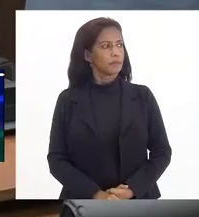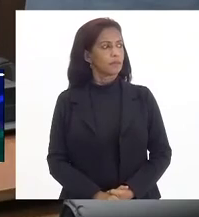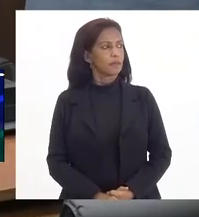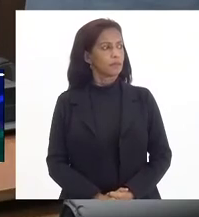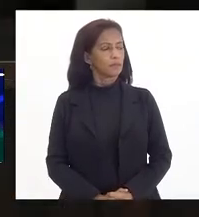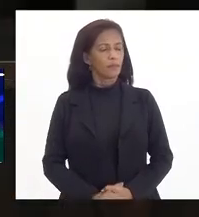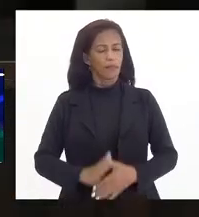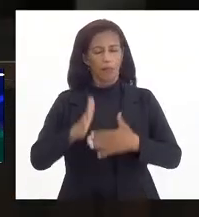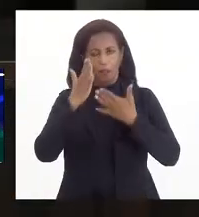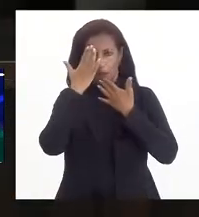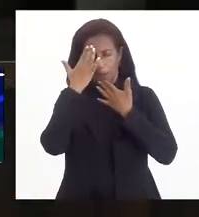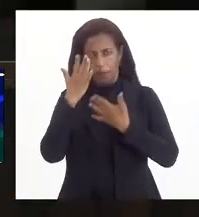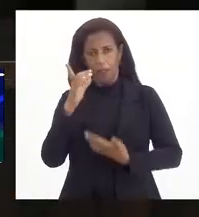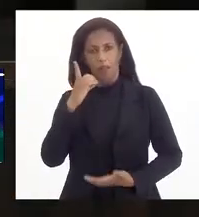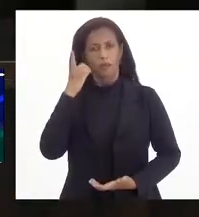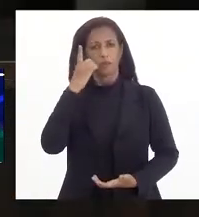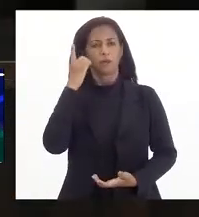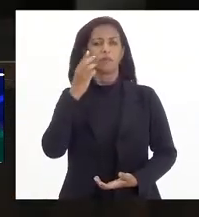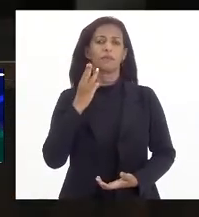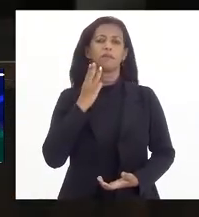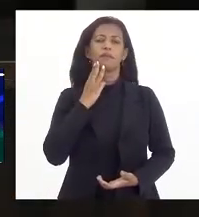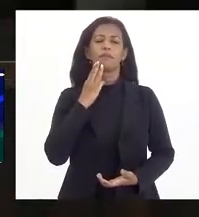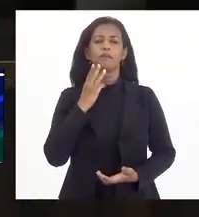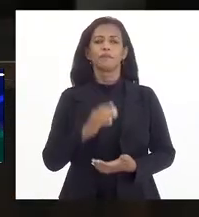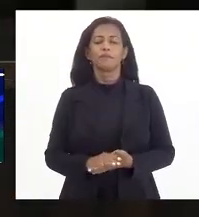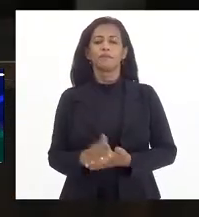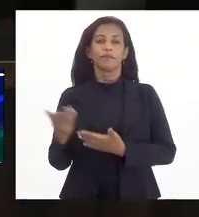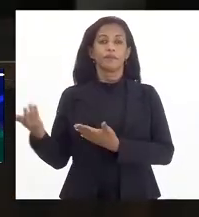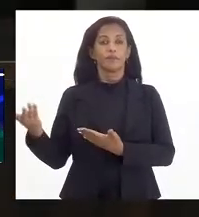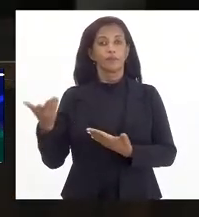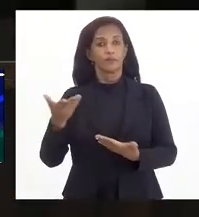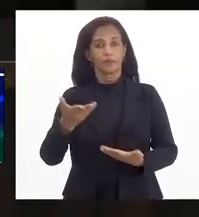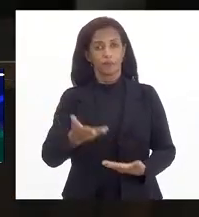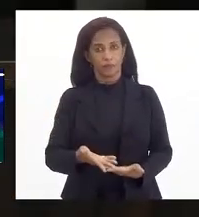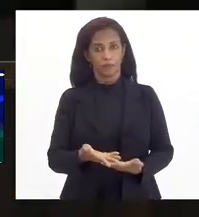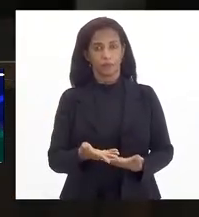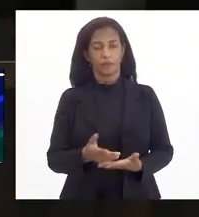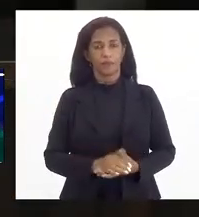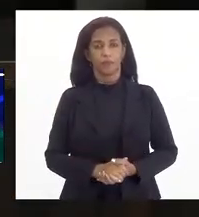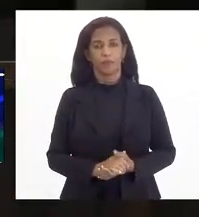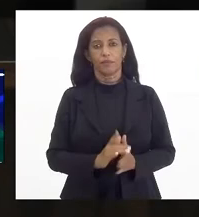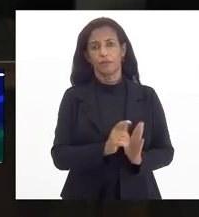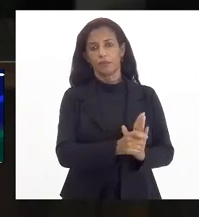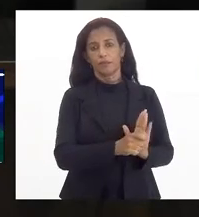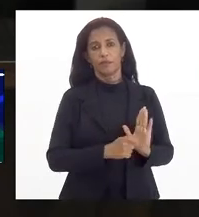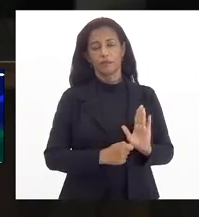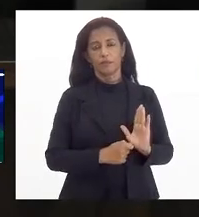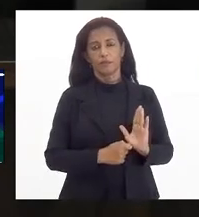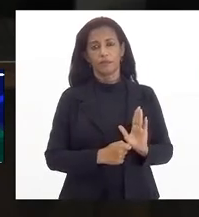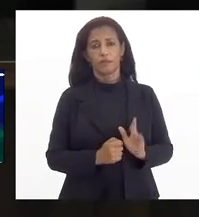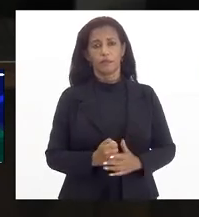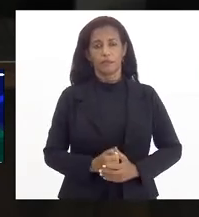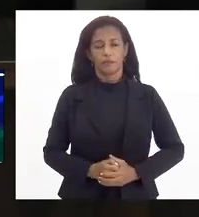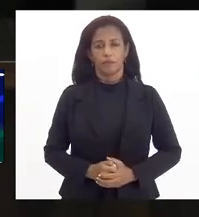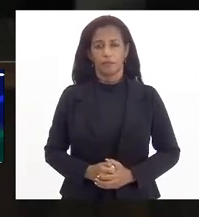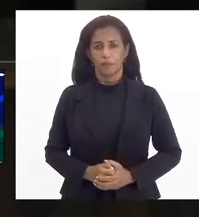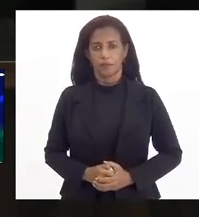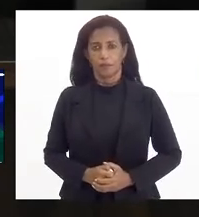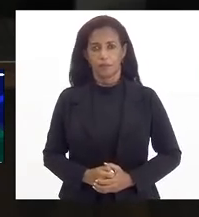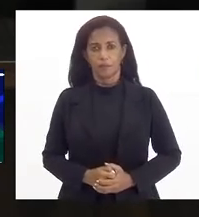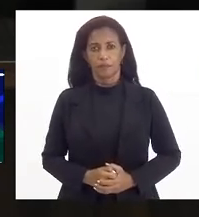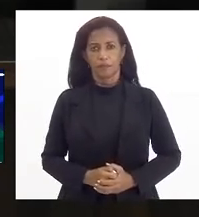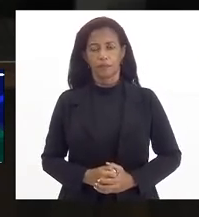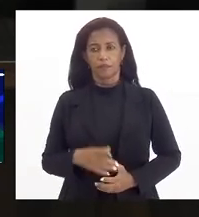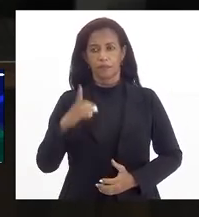e obrigado Deputado waldeck a próxima moradora escrita Essa é